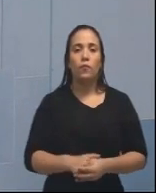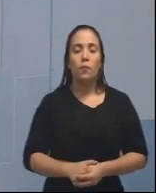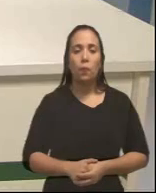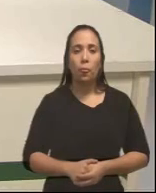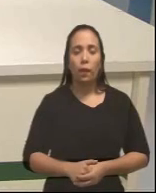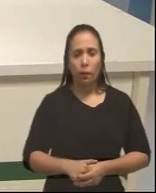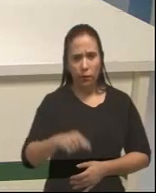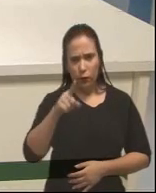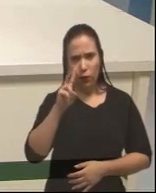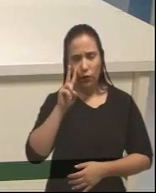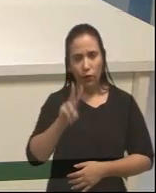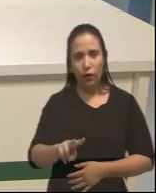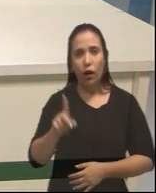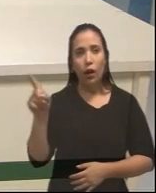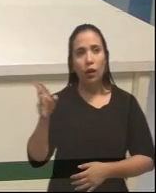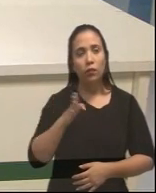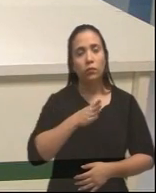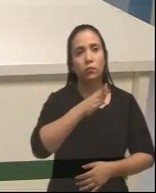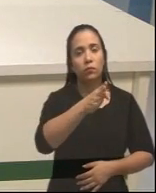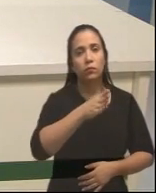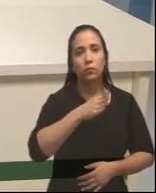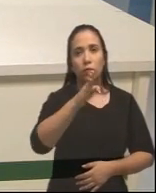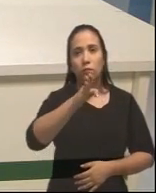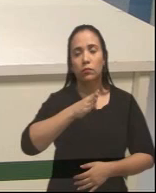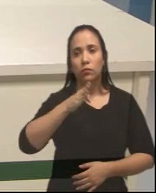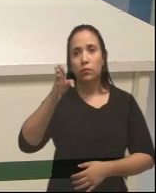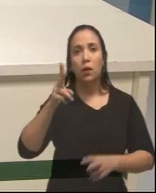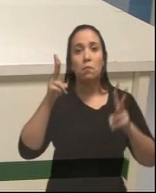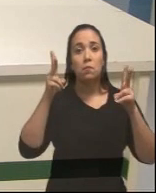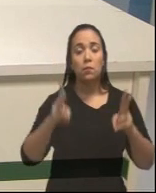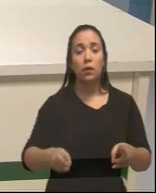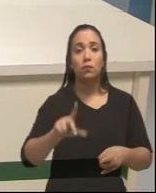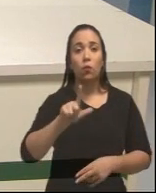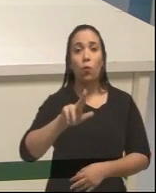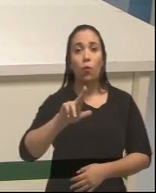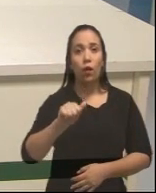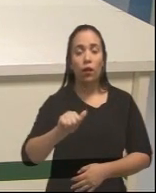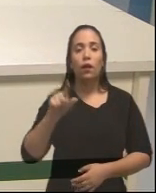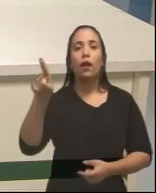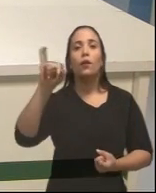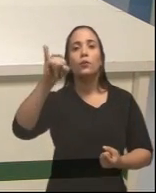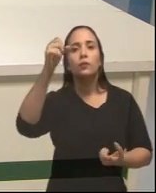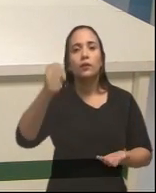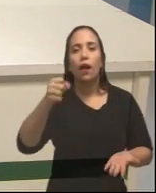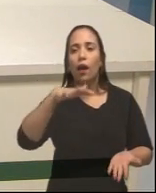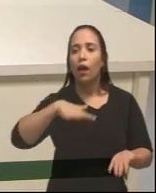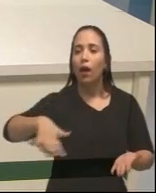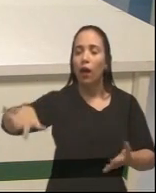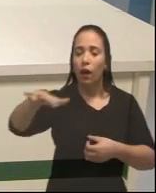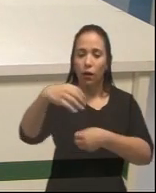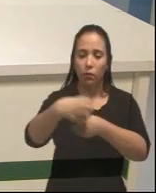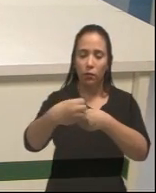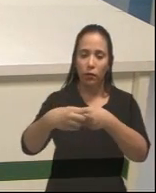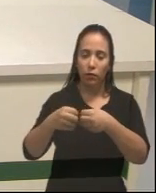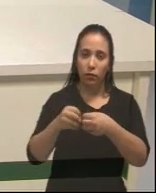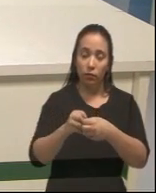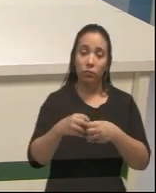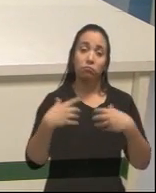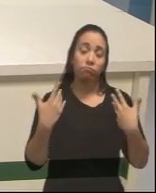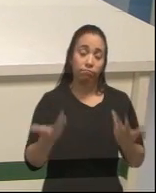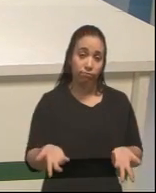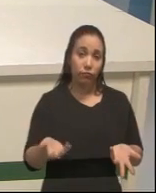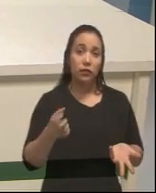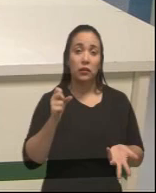atenção que ele está passando onde quem passou lá? Não foi o Lula? Passou por lá, no Cariri? Sem dúvida. Está passando o mesmo copo. Se o